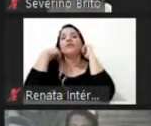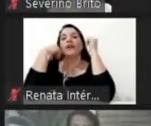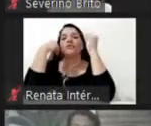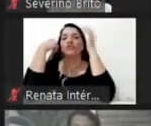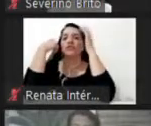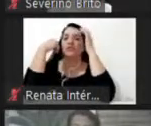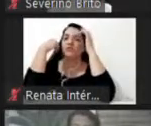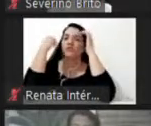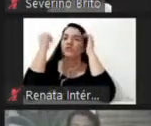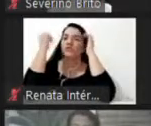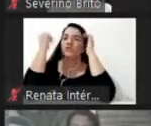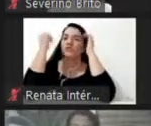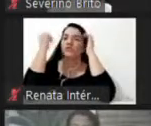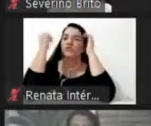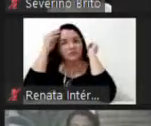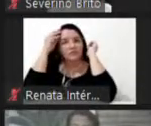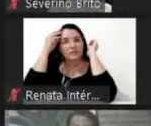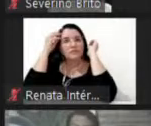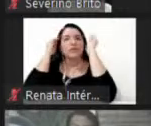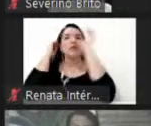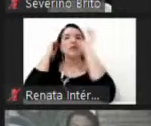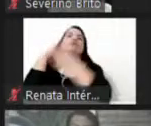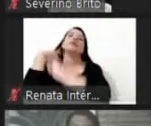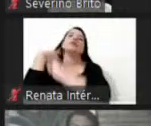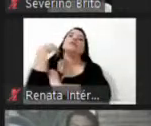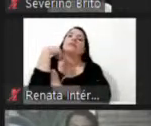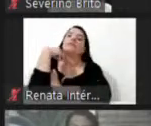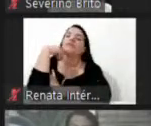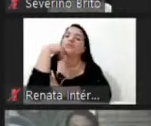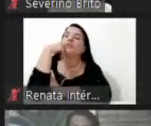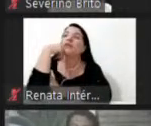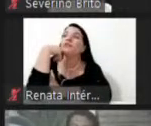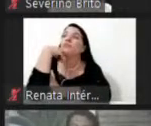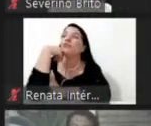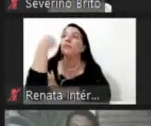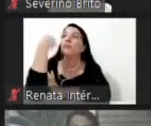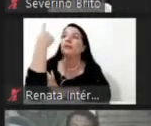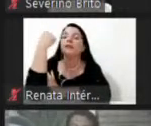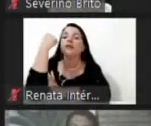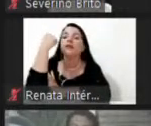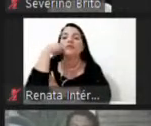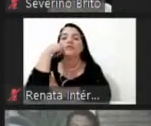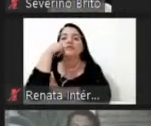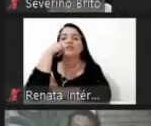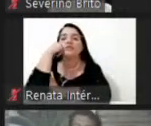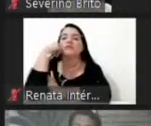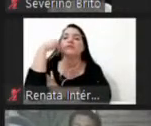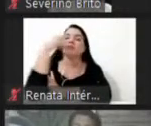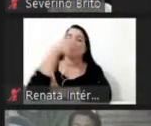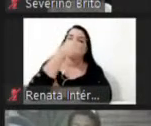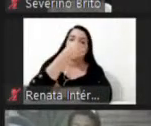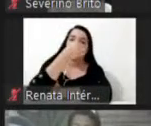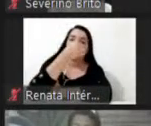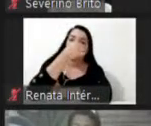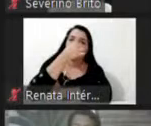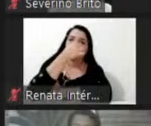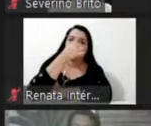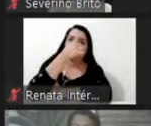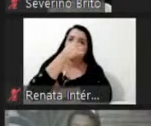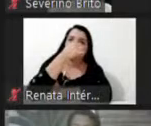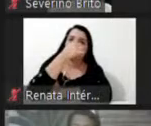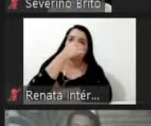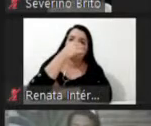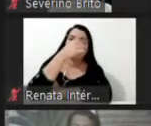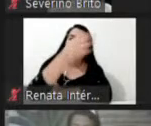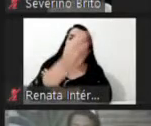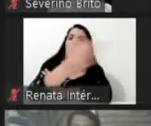Pastor Marcos Freitas dos Reis, Pastor Ney Max Ferreira,